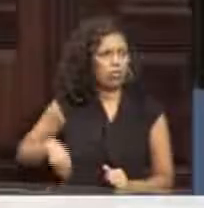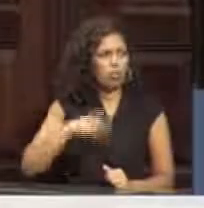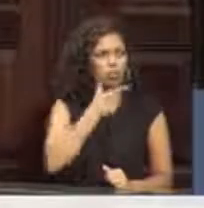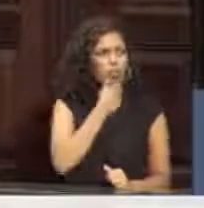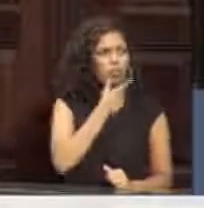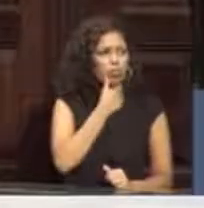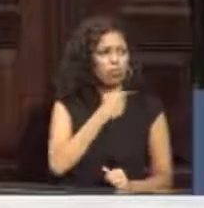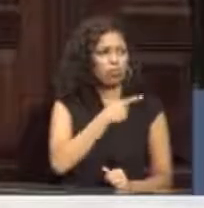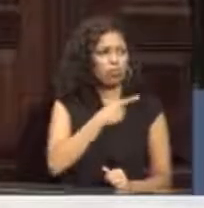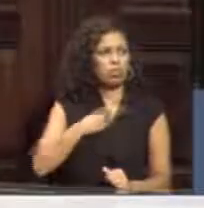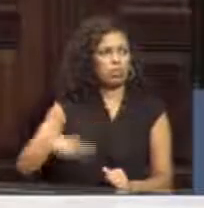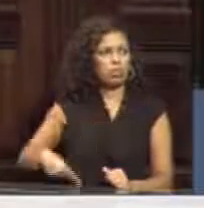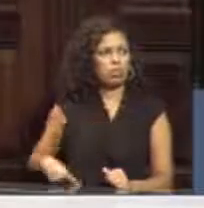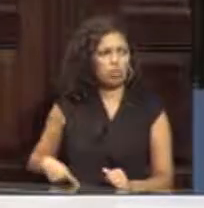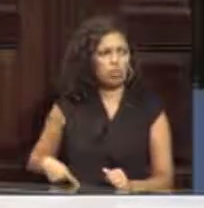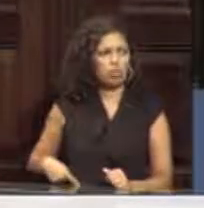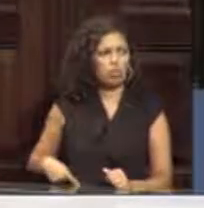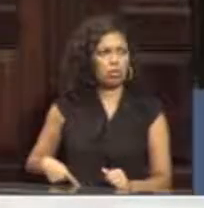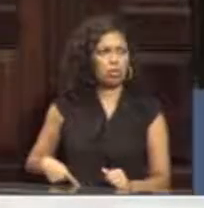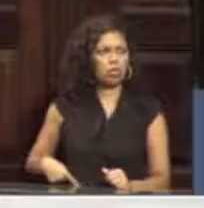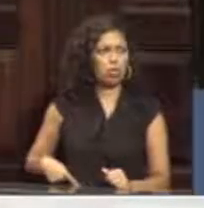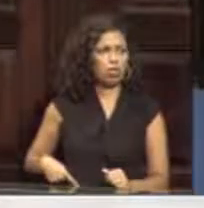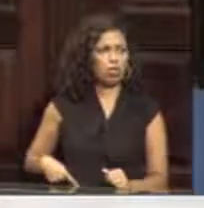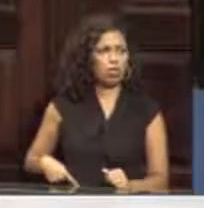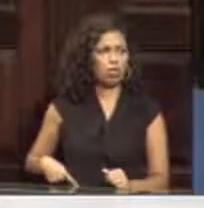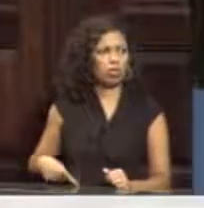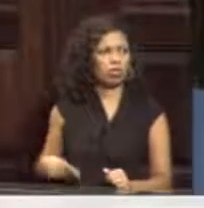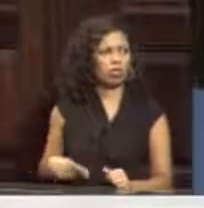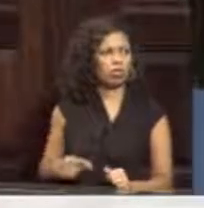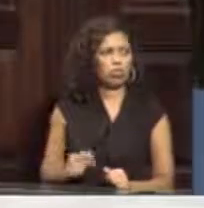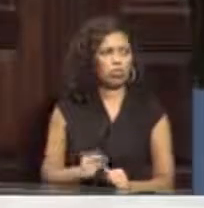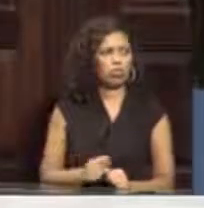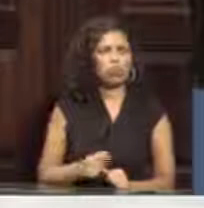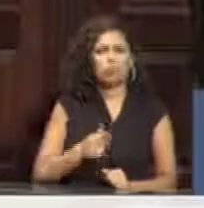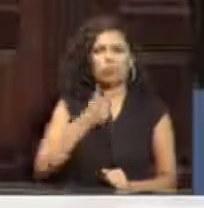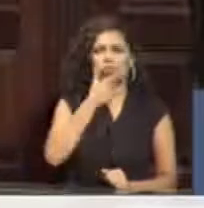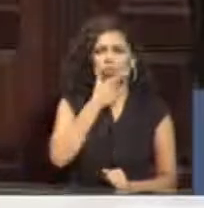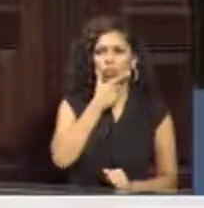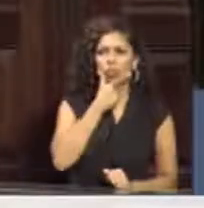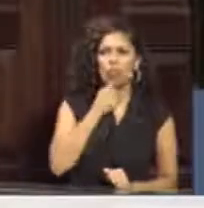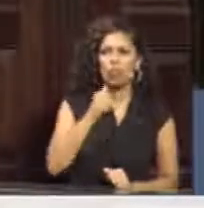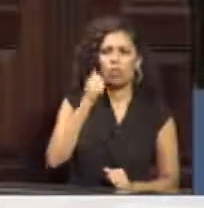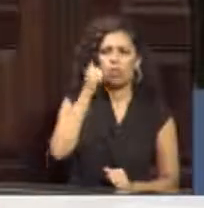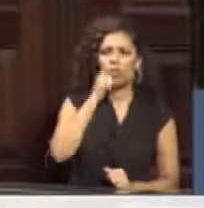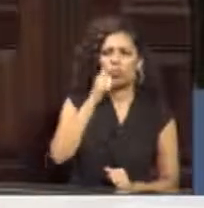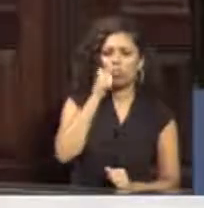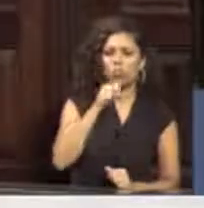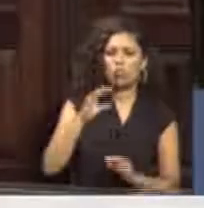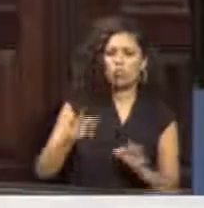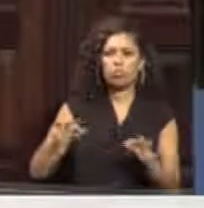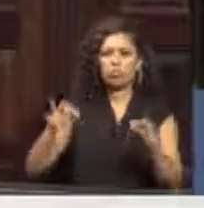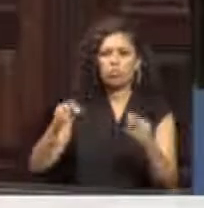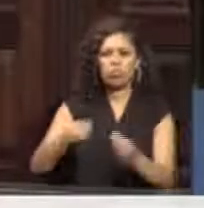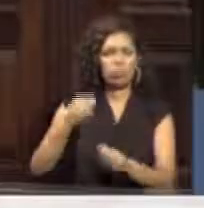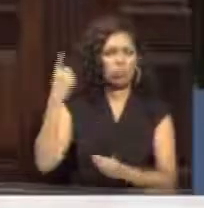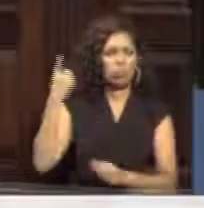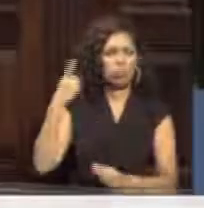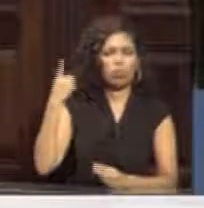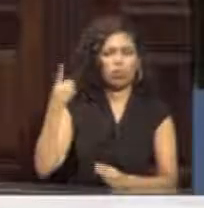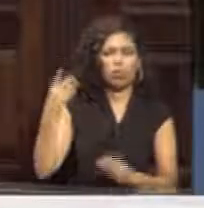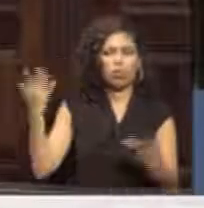senhor presidente Jânio Mendes, senhoras e senhores deputados.